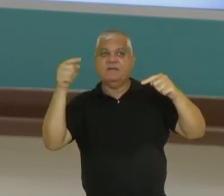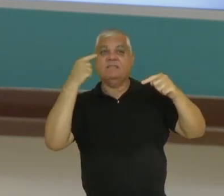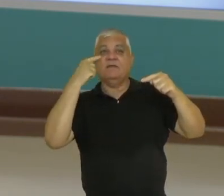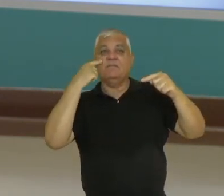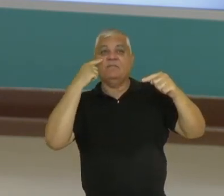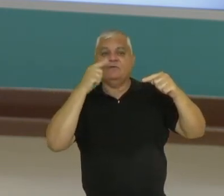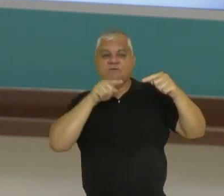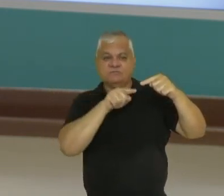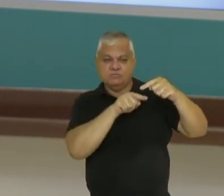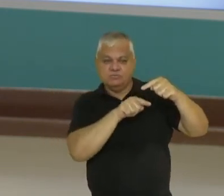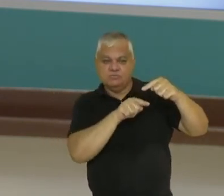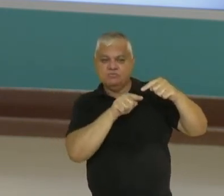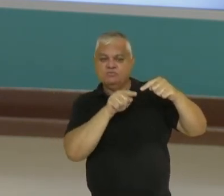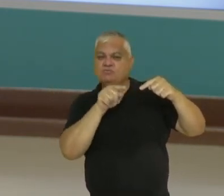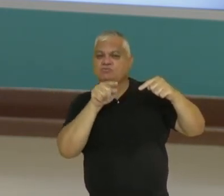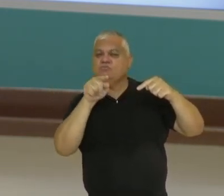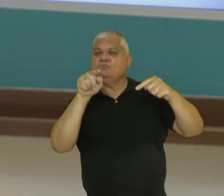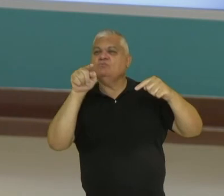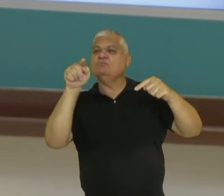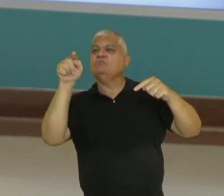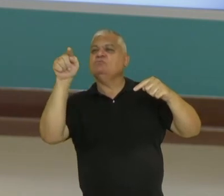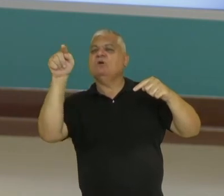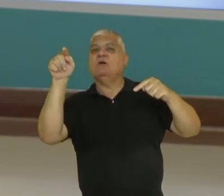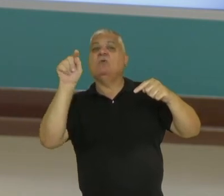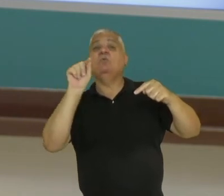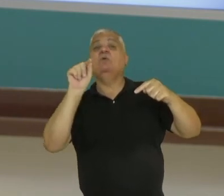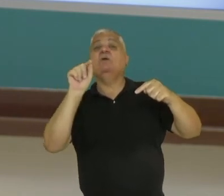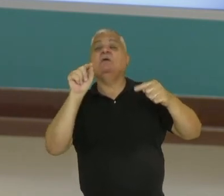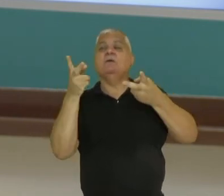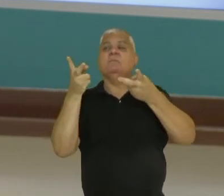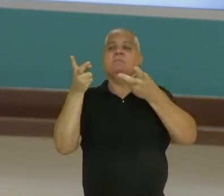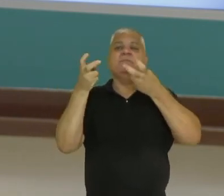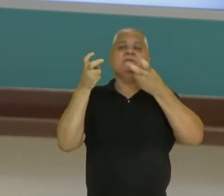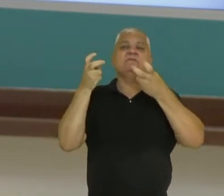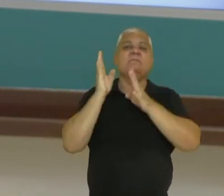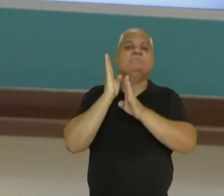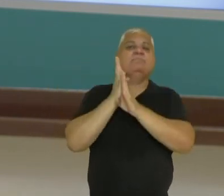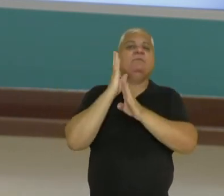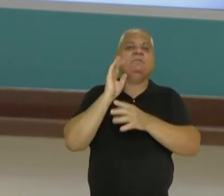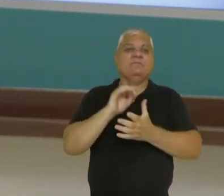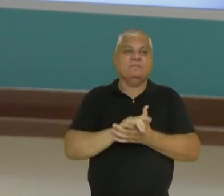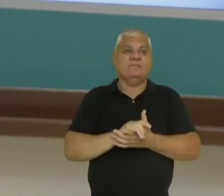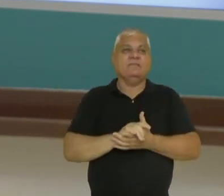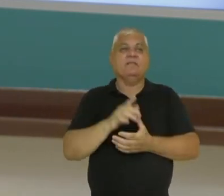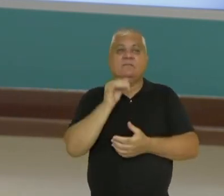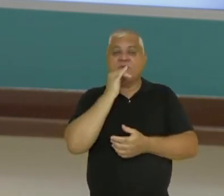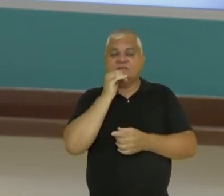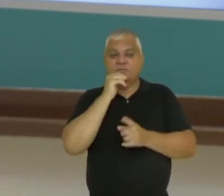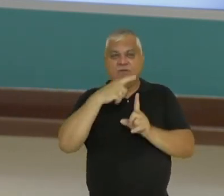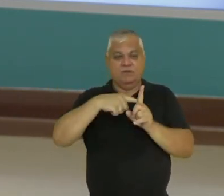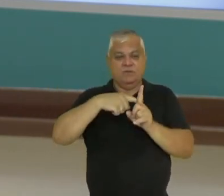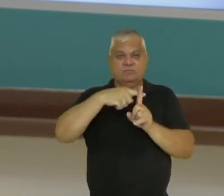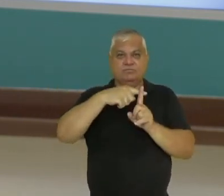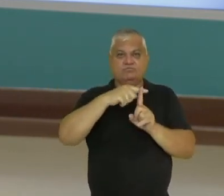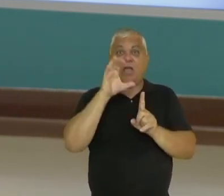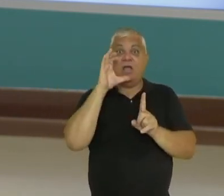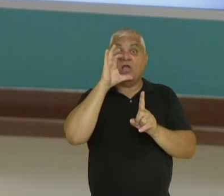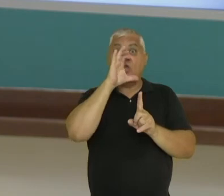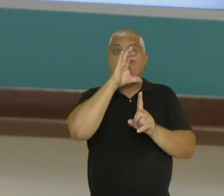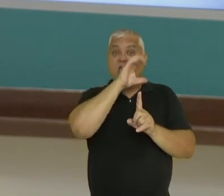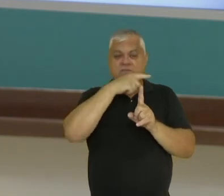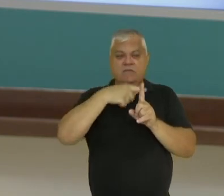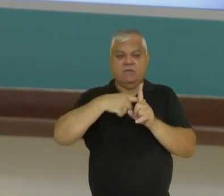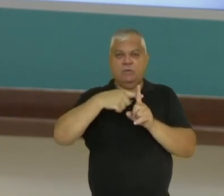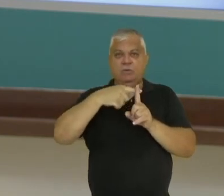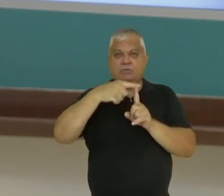linha de tendência aqui para ver o que está acontecendo. O que a gente observa aqui nesse gráfico é que conforme a temperatura vai aumentando, a